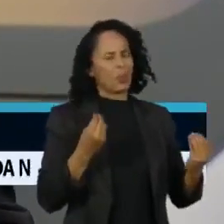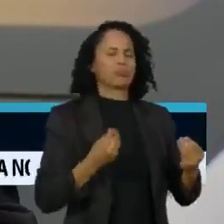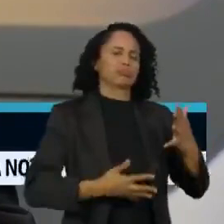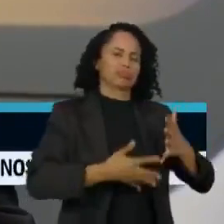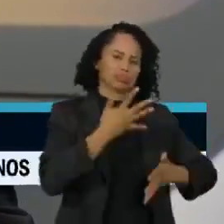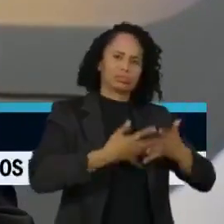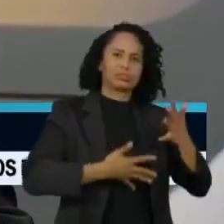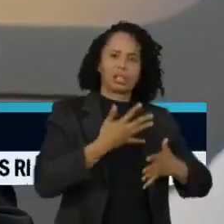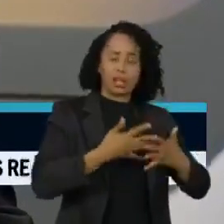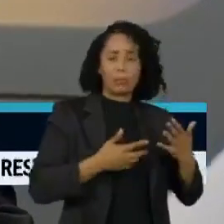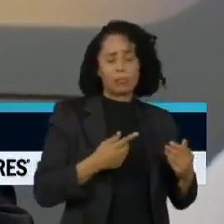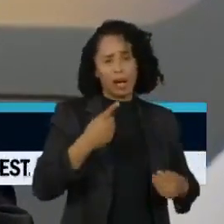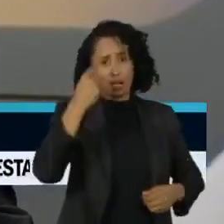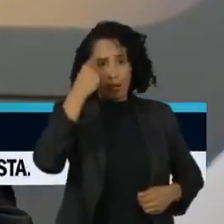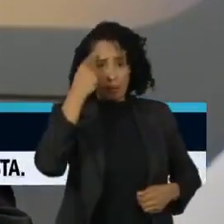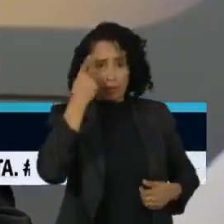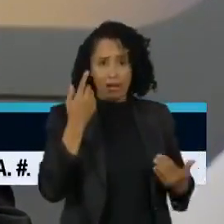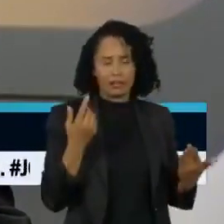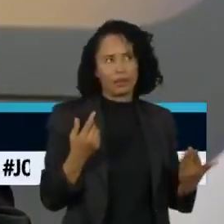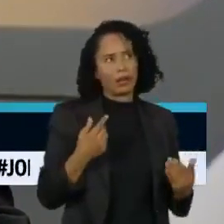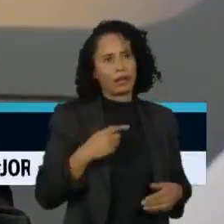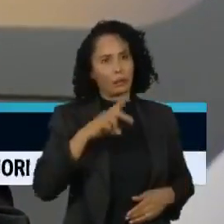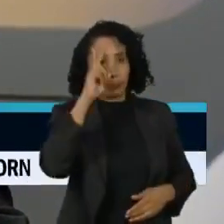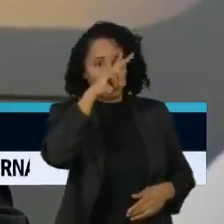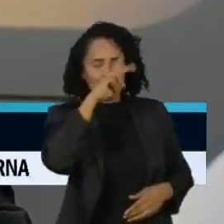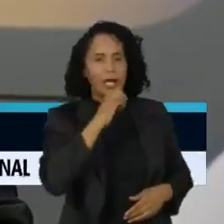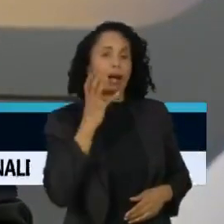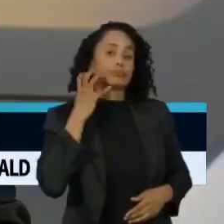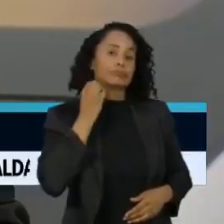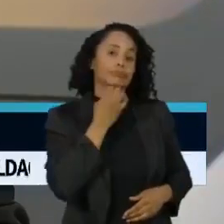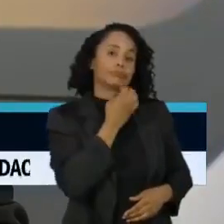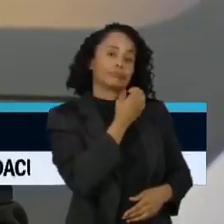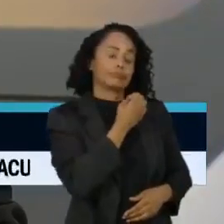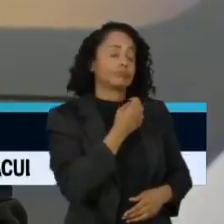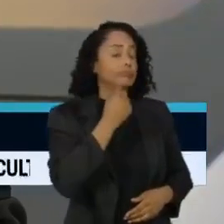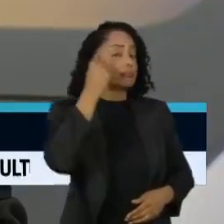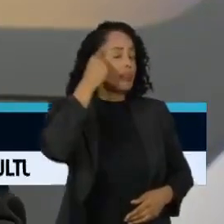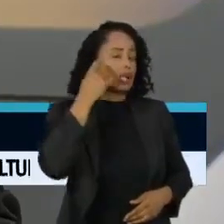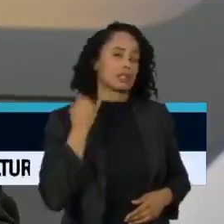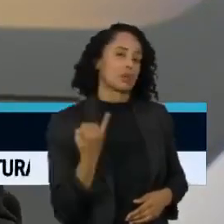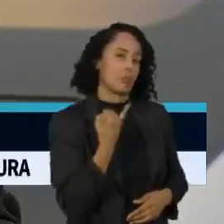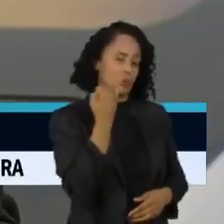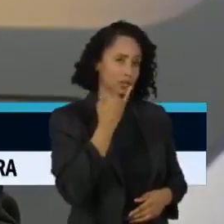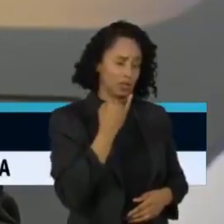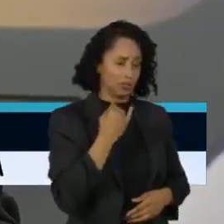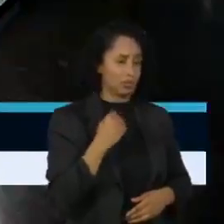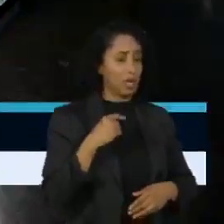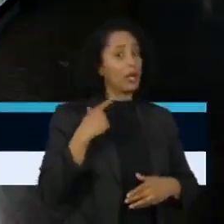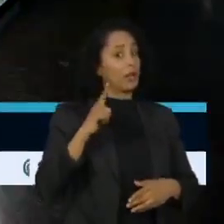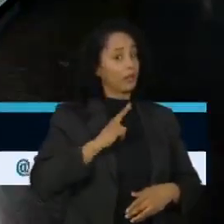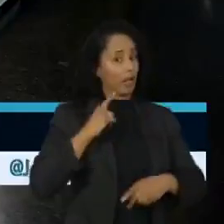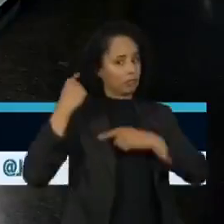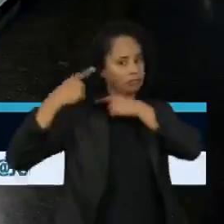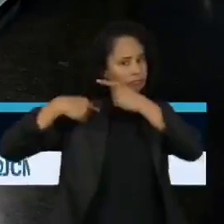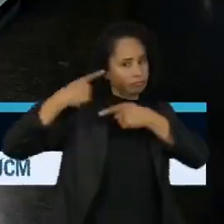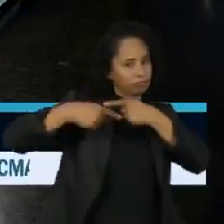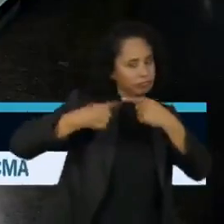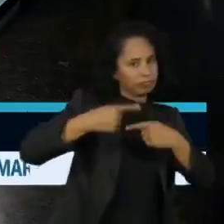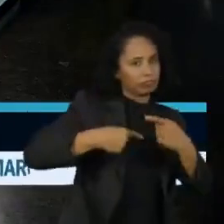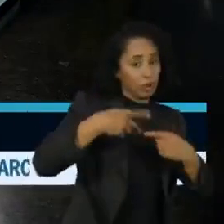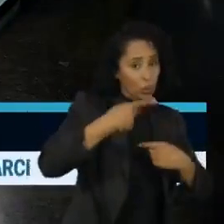Mas eu quero lembrar uma coisa, o Cortella foi uma coisa muito importante, quer dizer, a nossa geração lembra o que era o Brasil antes do Plano